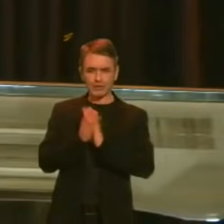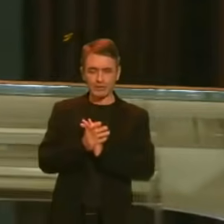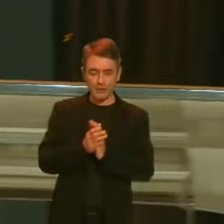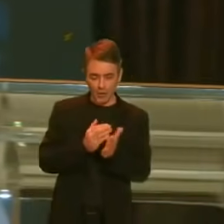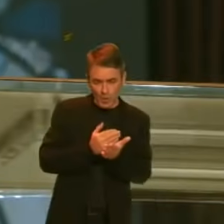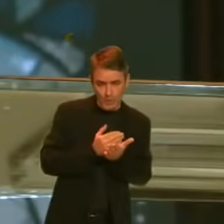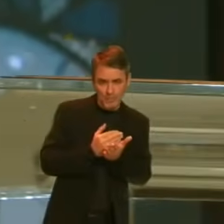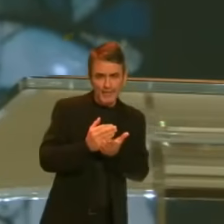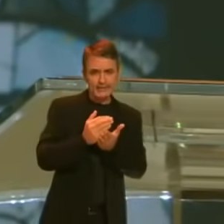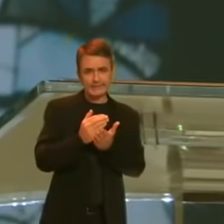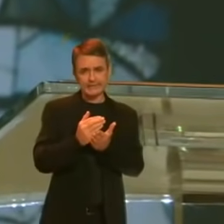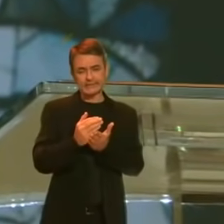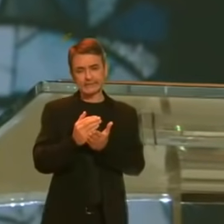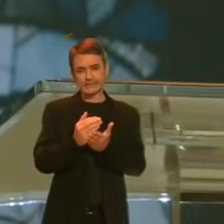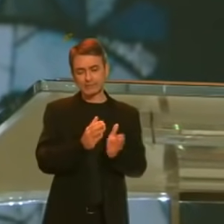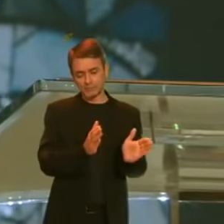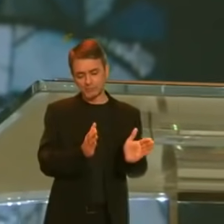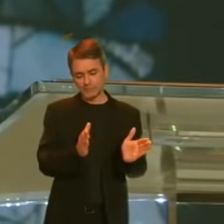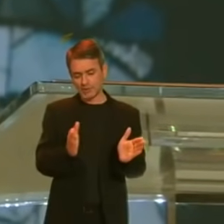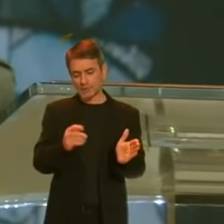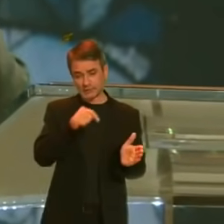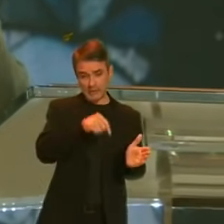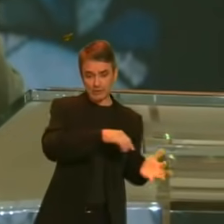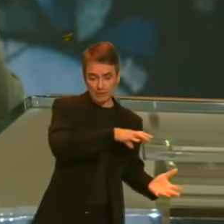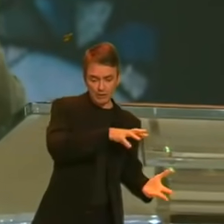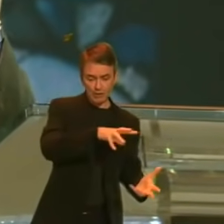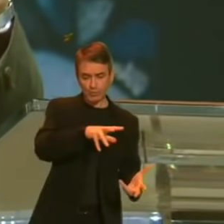inaugura-se um processo no mundo